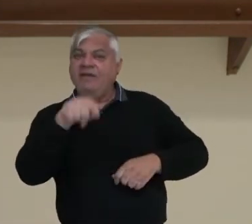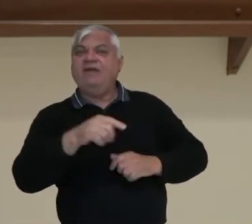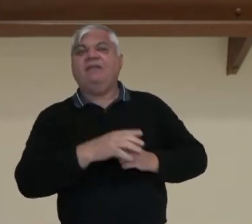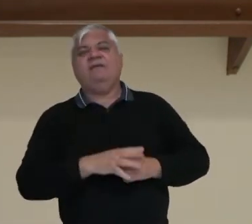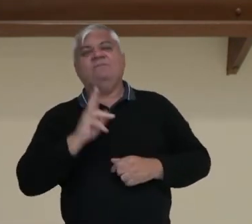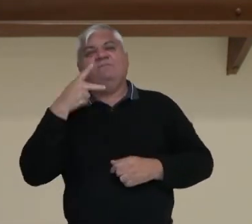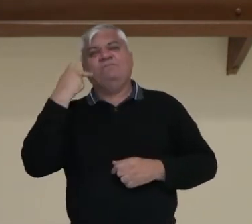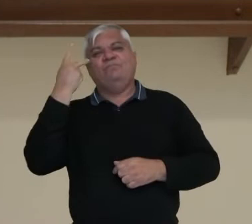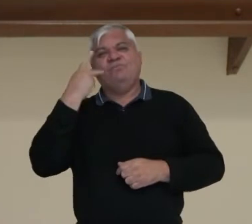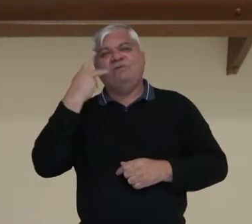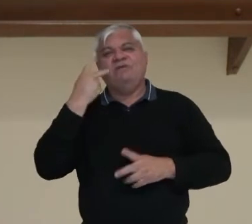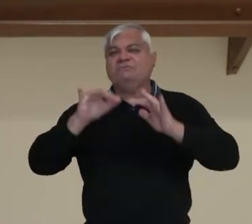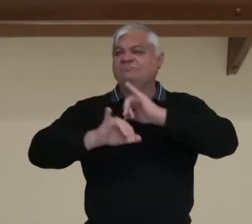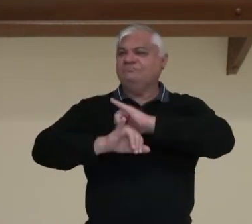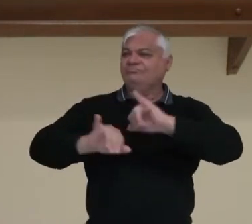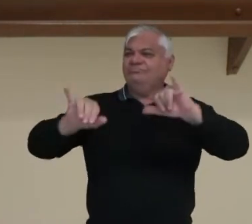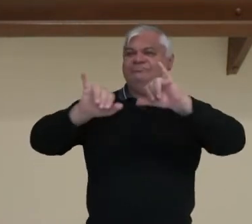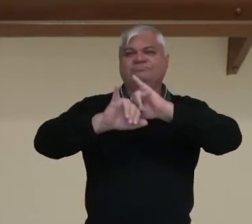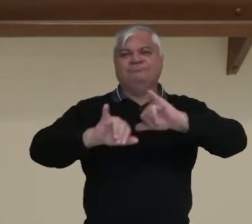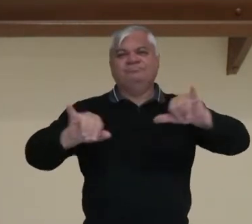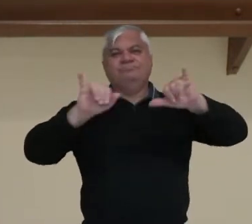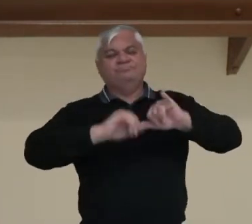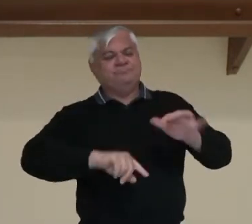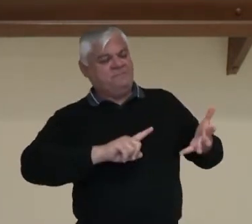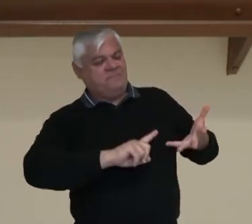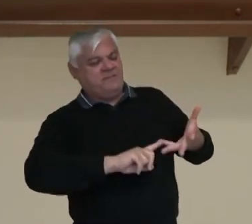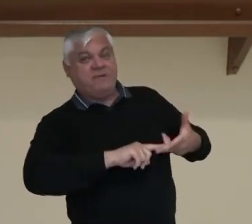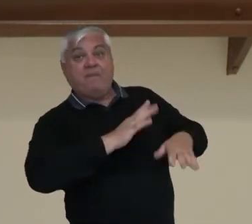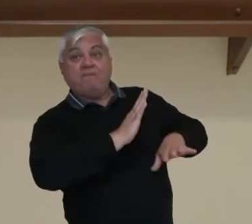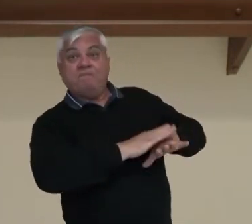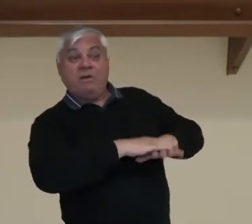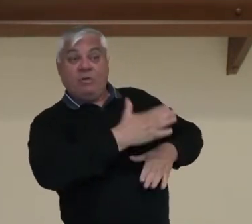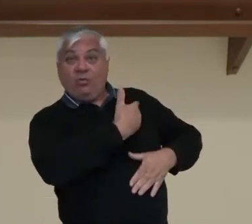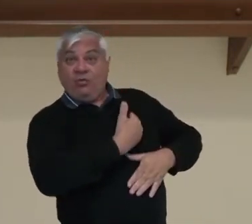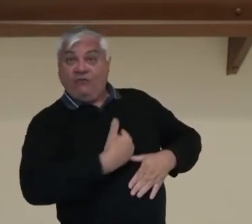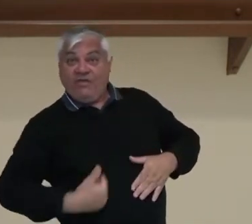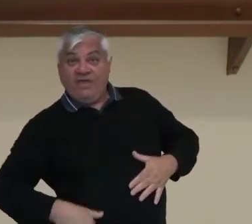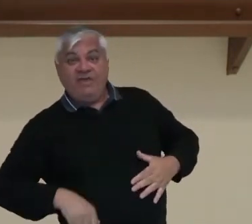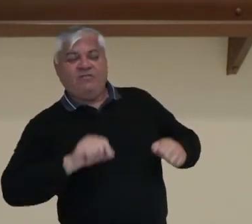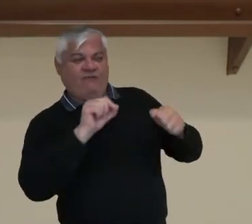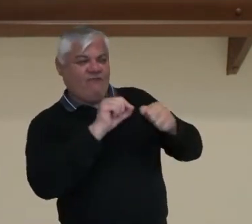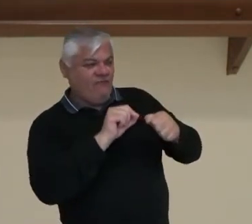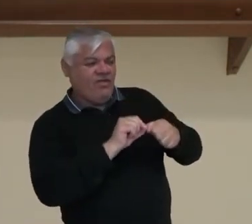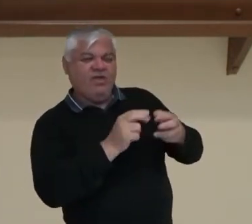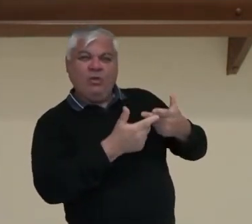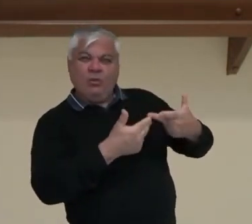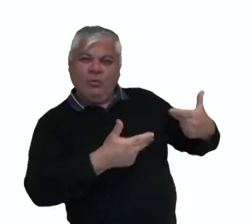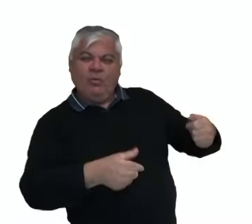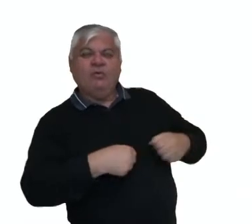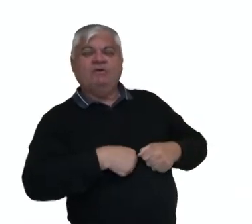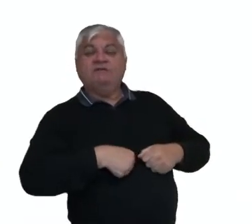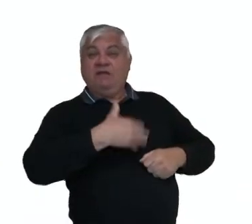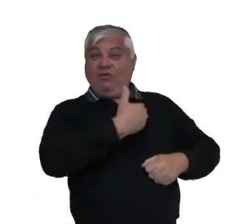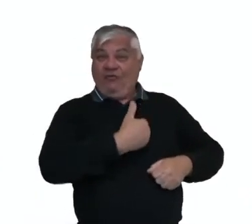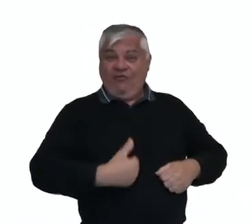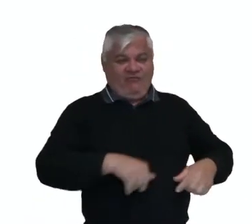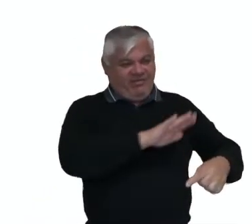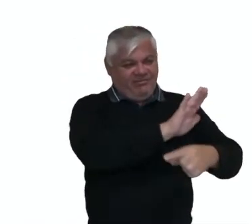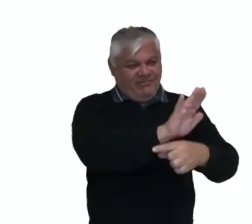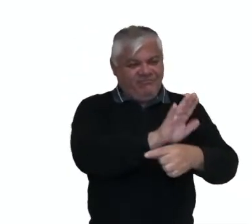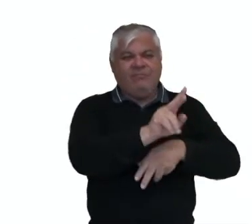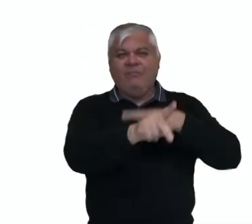que servia para divulgar todas as ações do governo para a população. E ele,